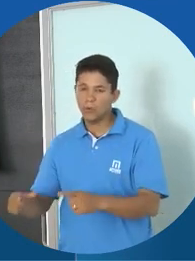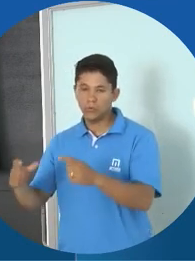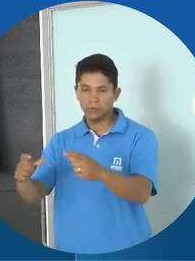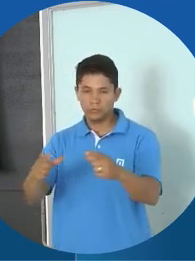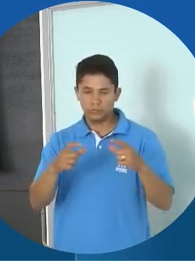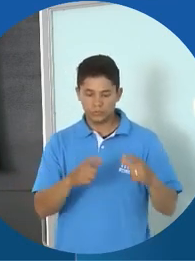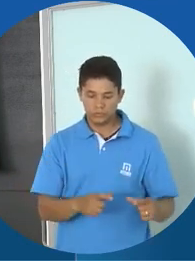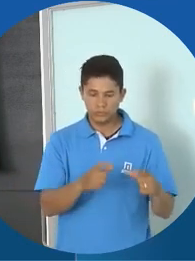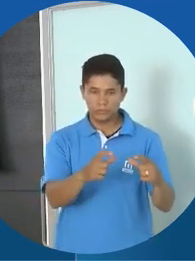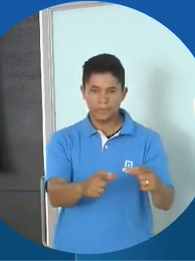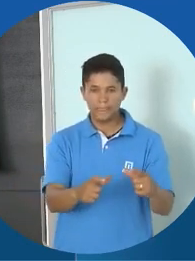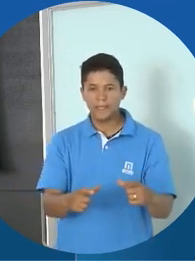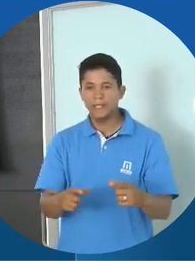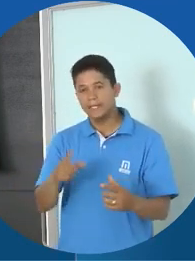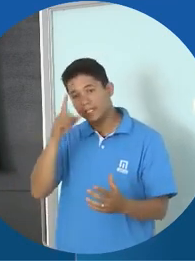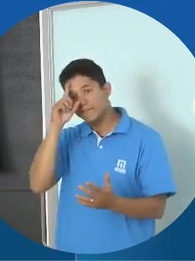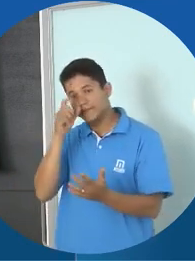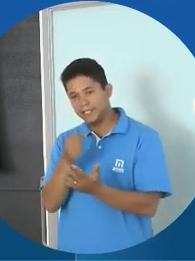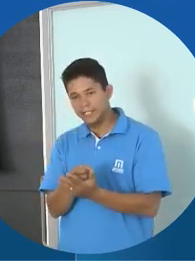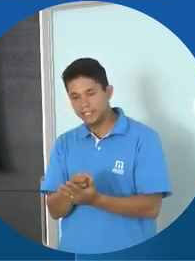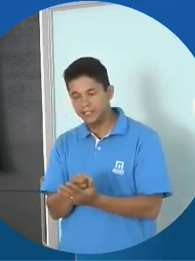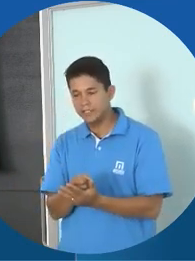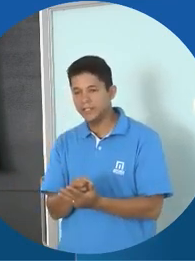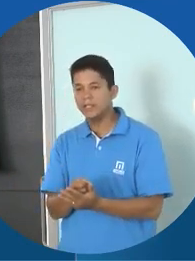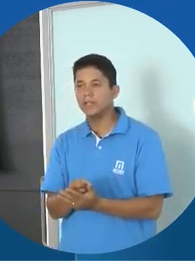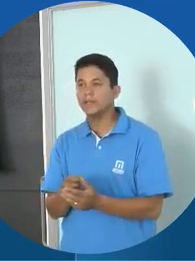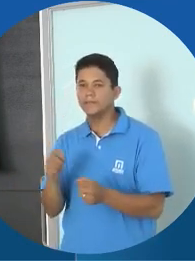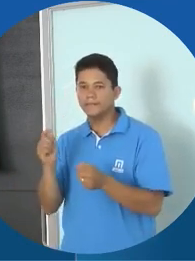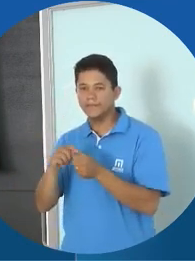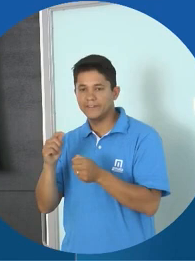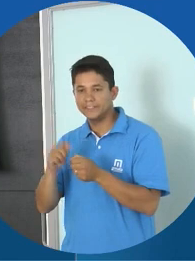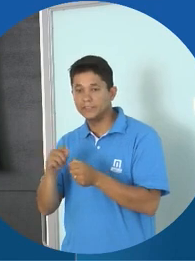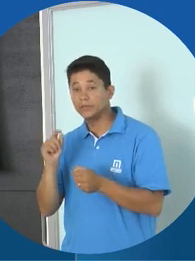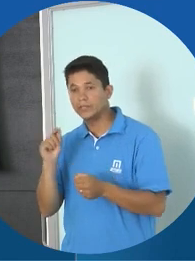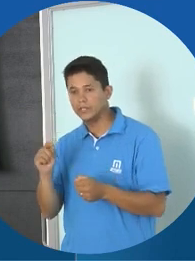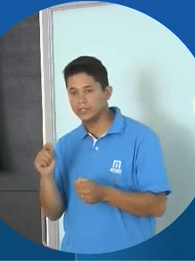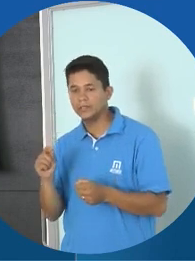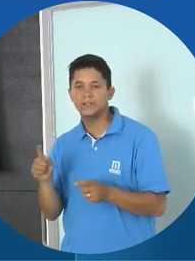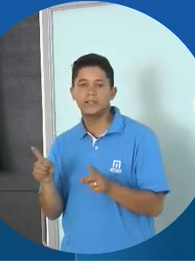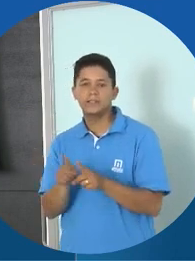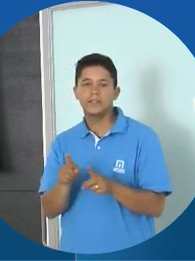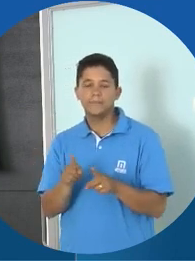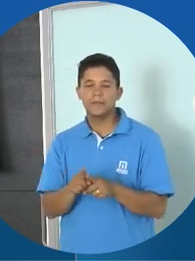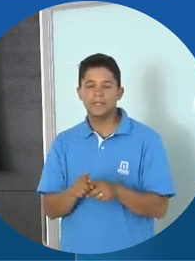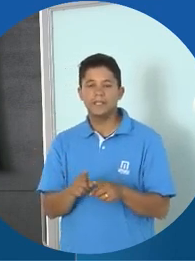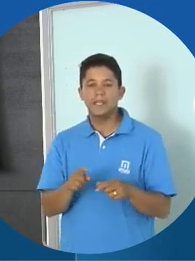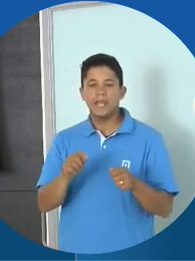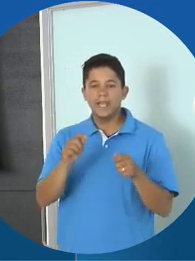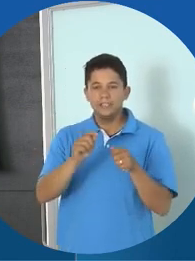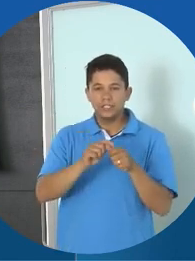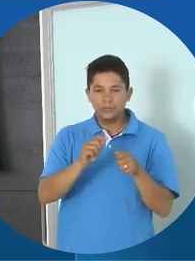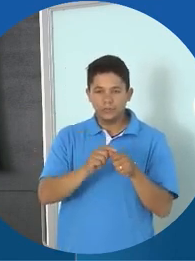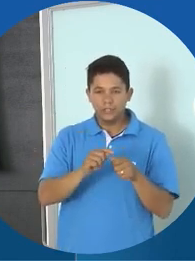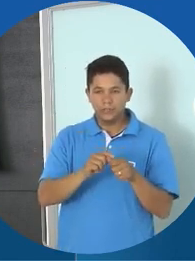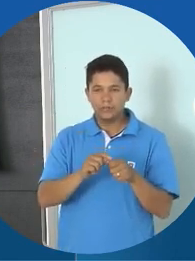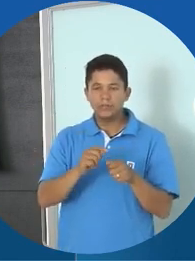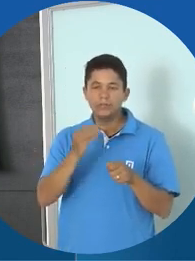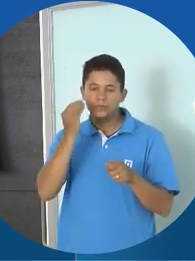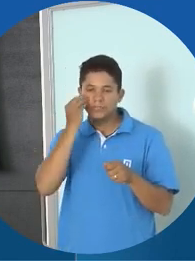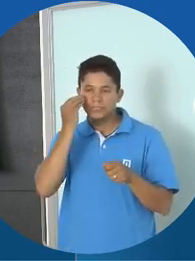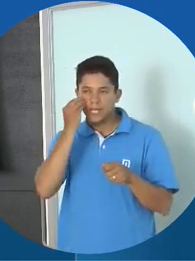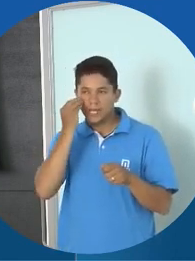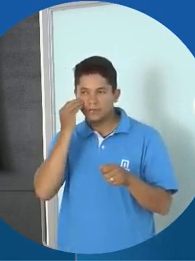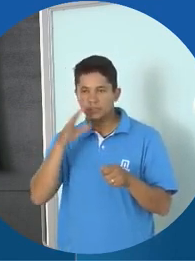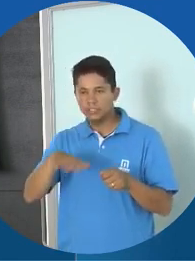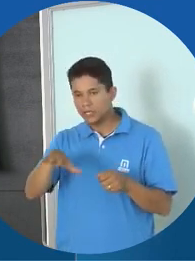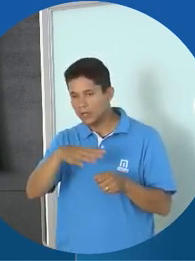as zonas a ser consolidadas, execução de campo, de ensaios de campo e de laboratório, e